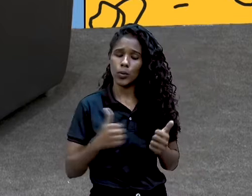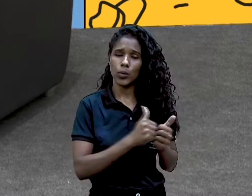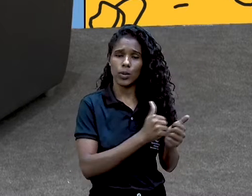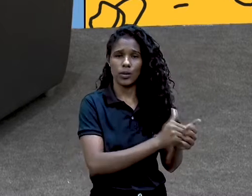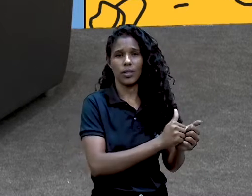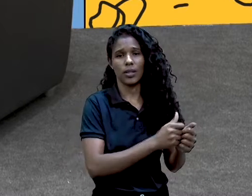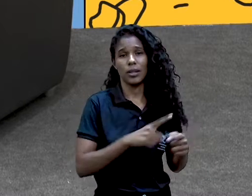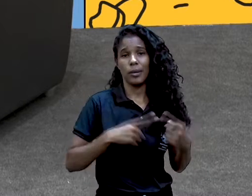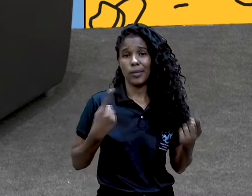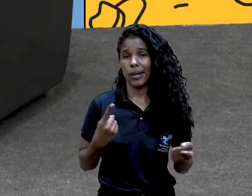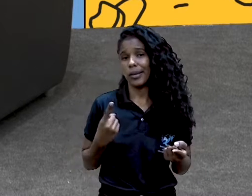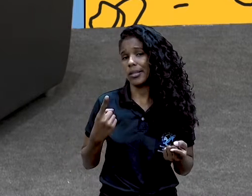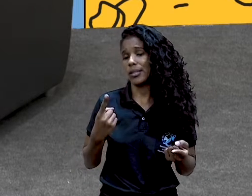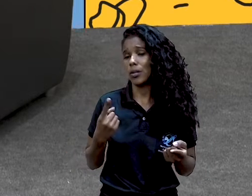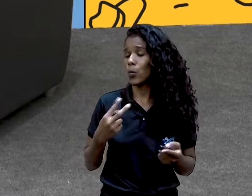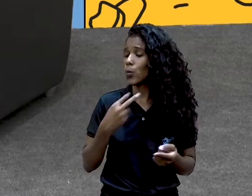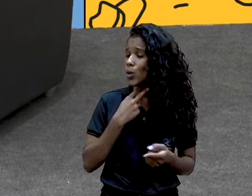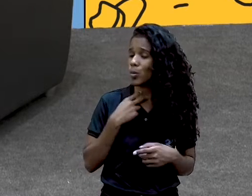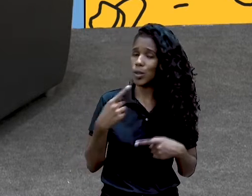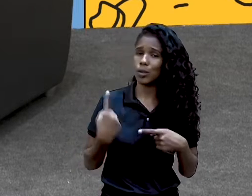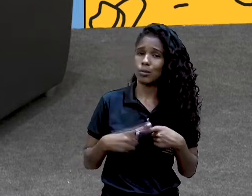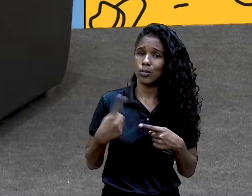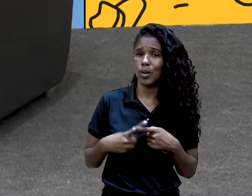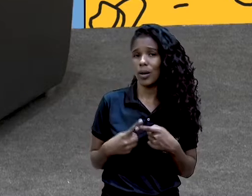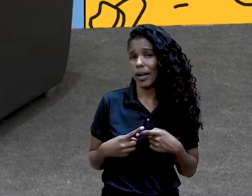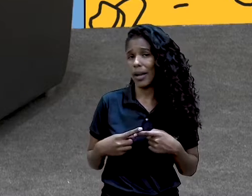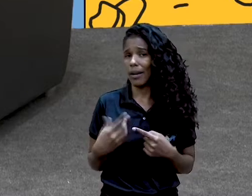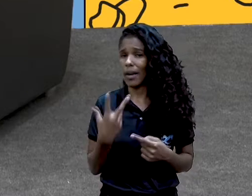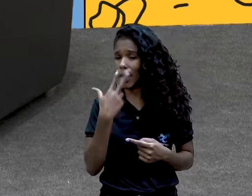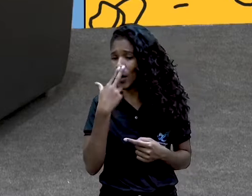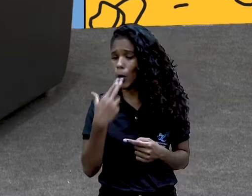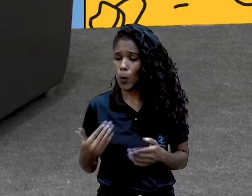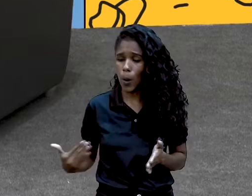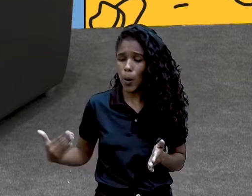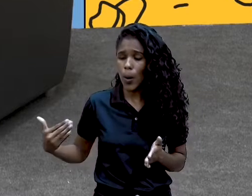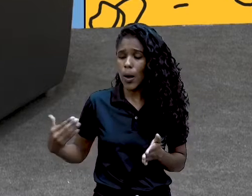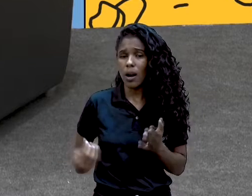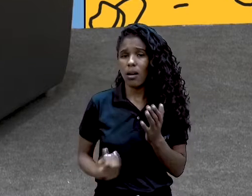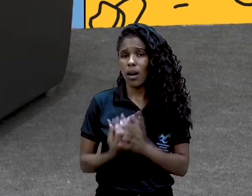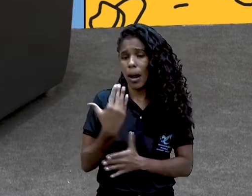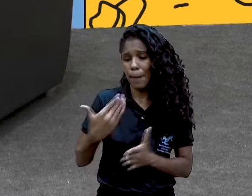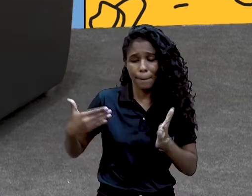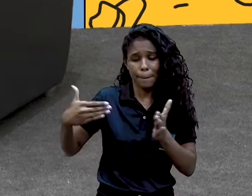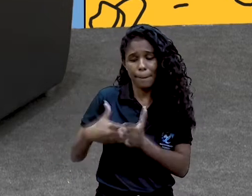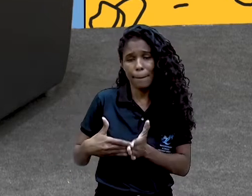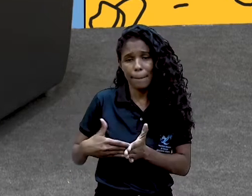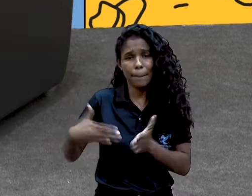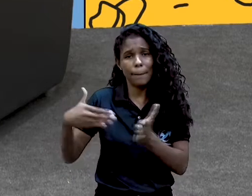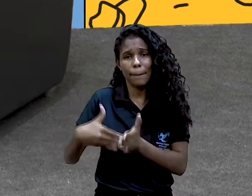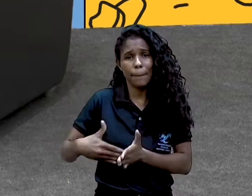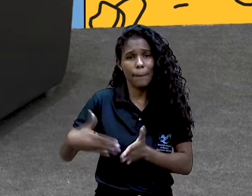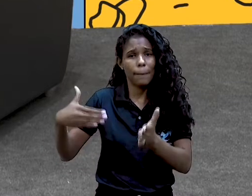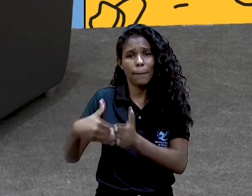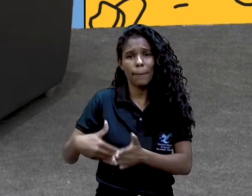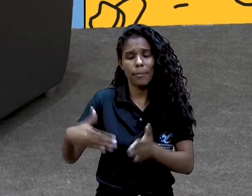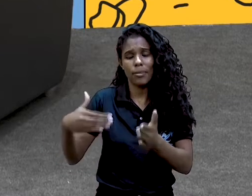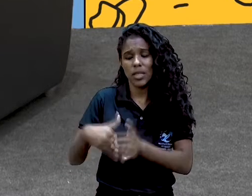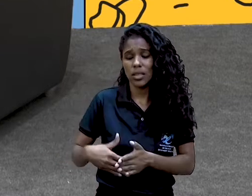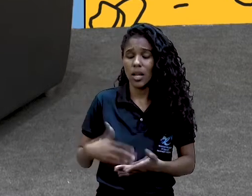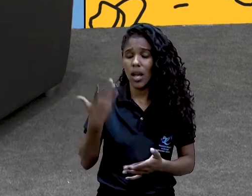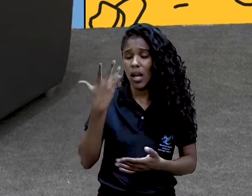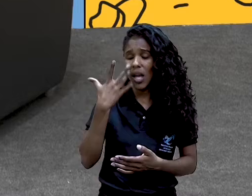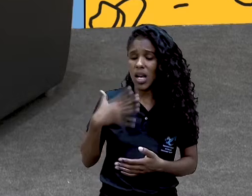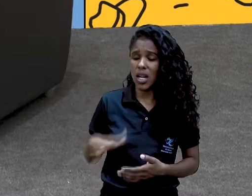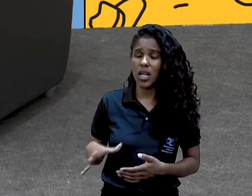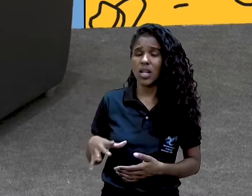tolher, tirar as asas dele, sabe? É permitir que essa criança não tenha outros sonhos que não os sonhos que ele sonha.